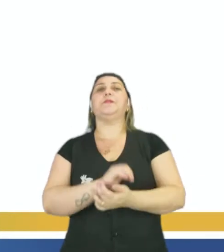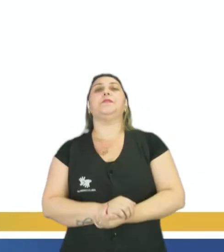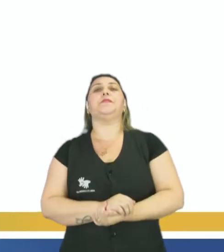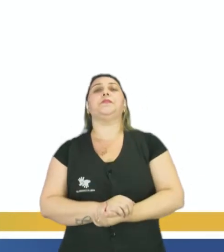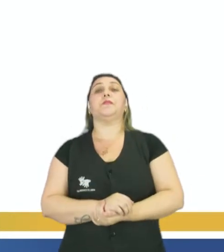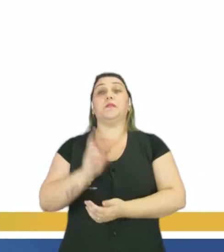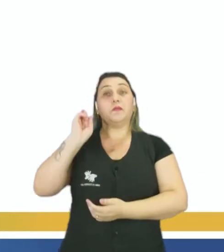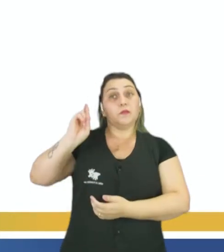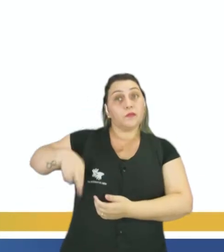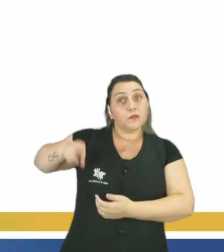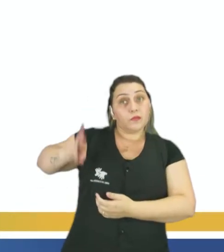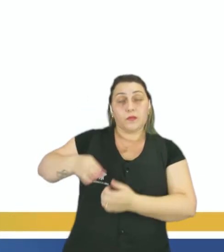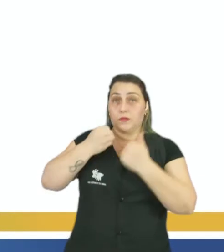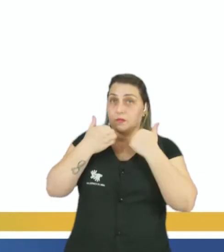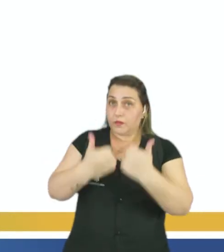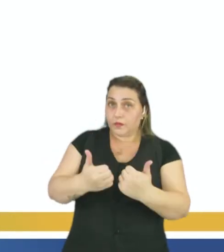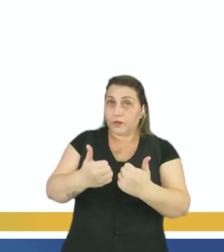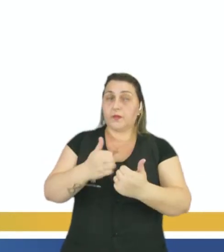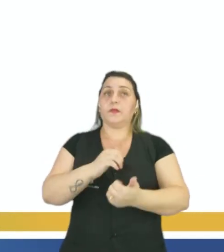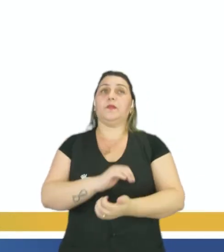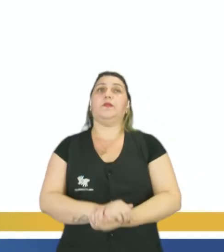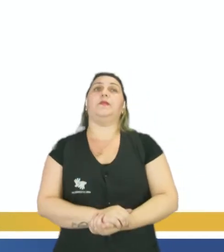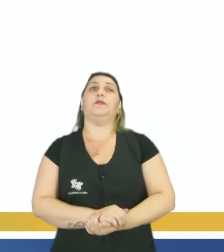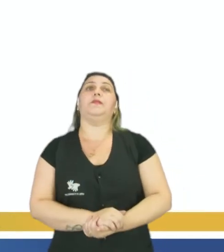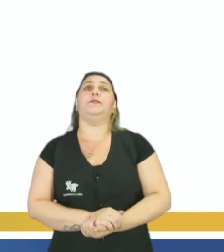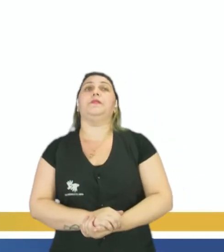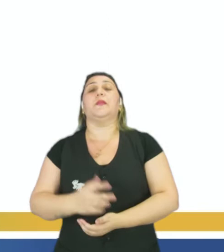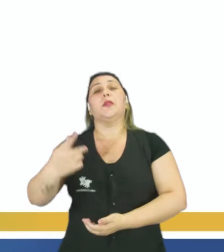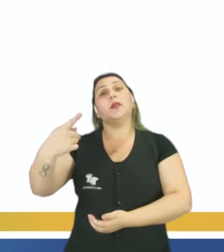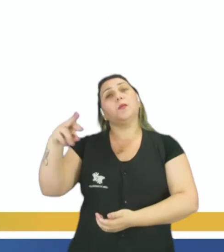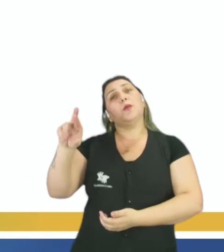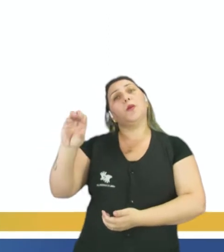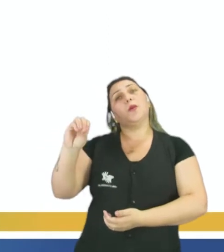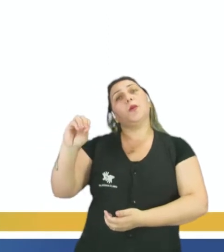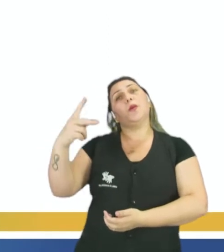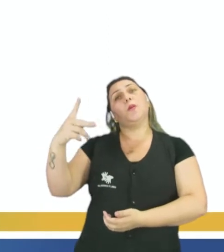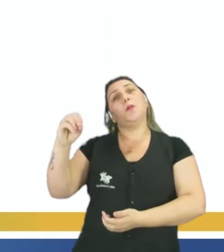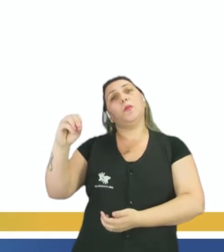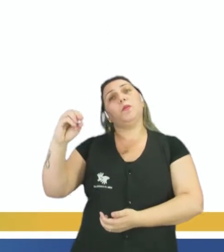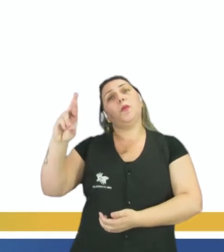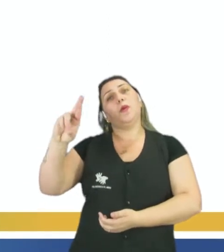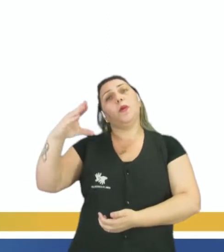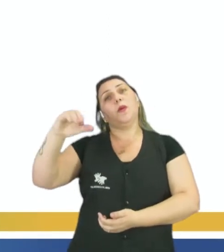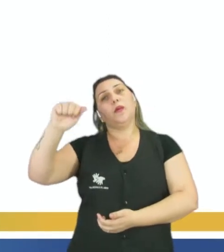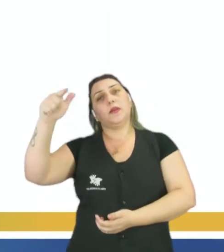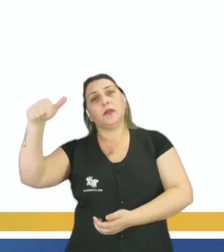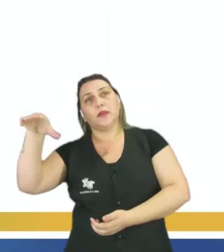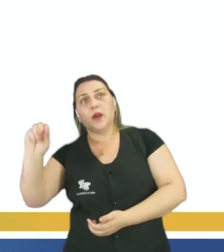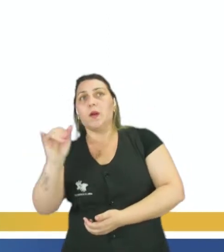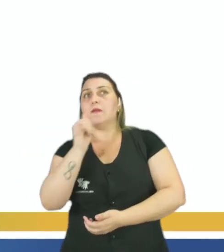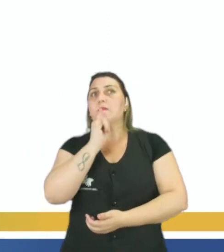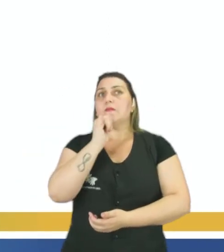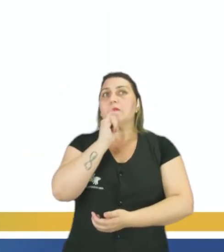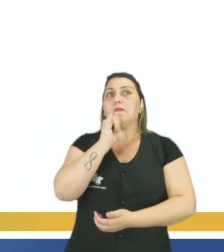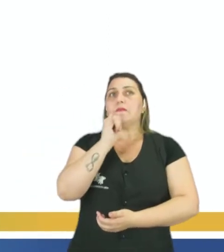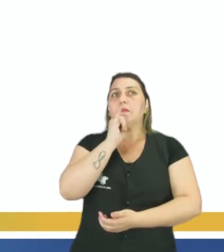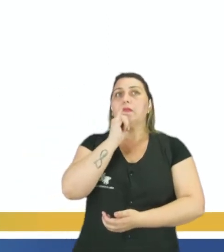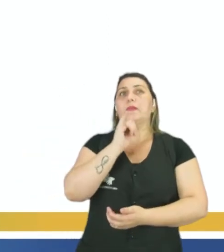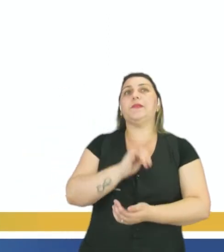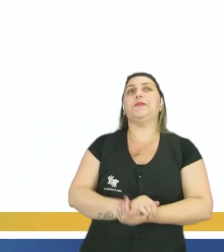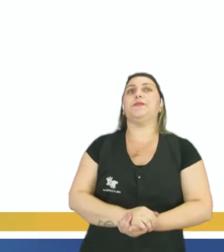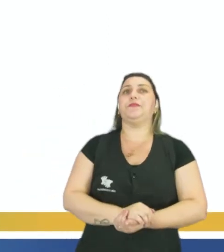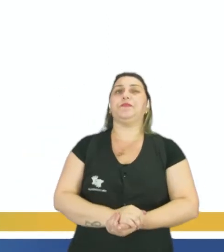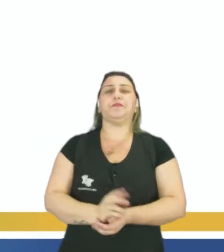é razão. Tudo bem, gente? A proporção, nós temos um exemplo aí para